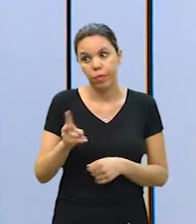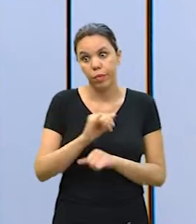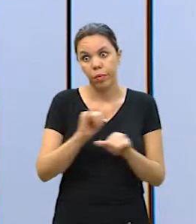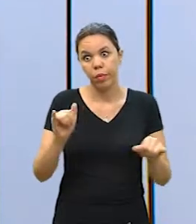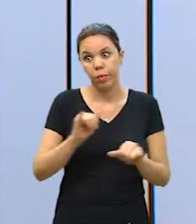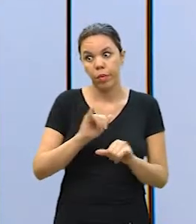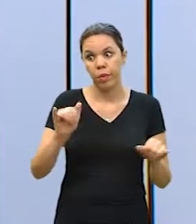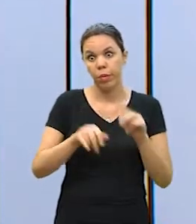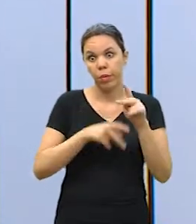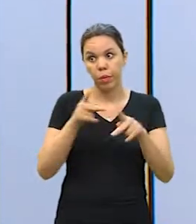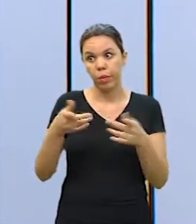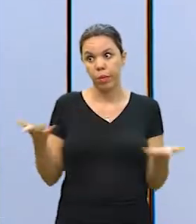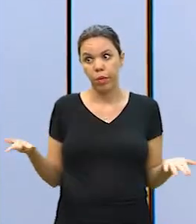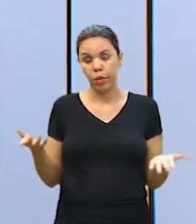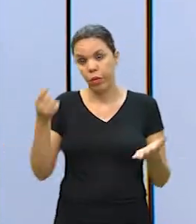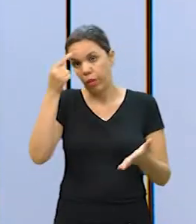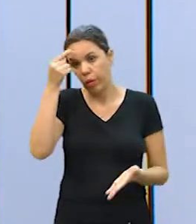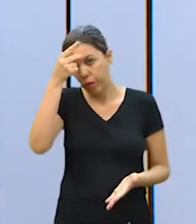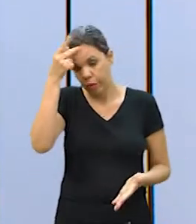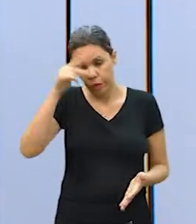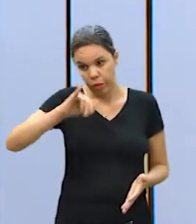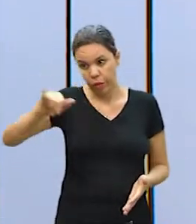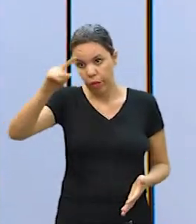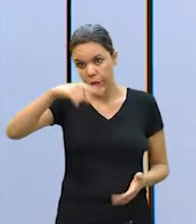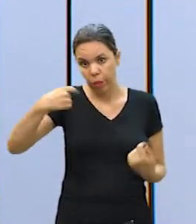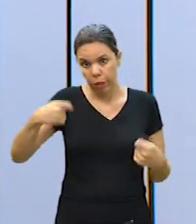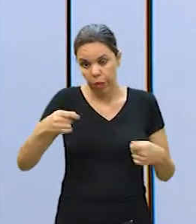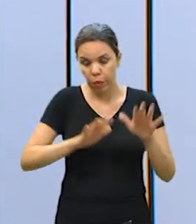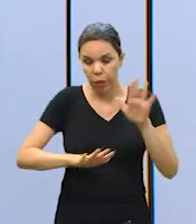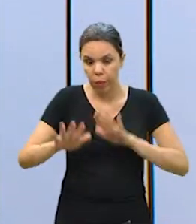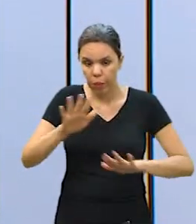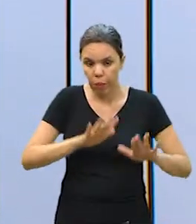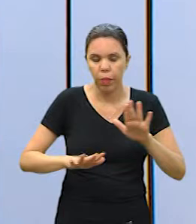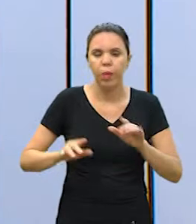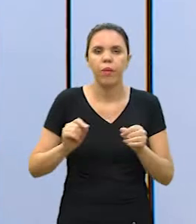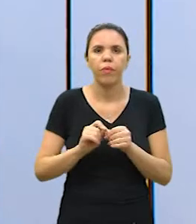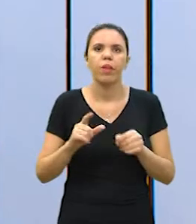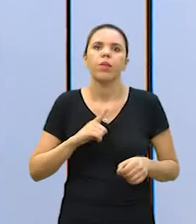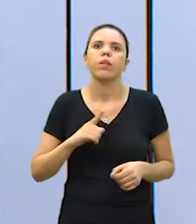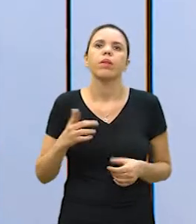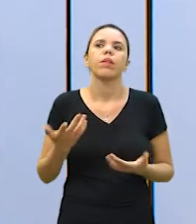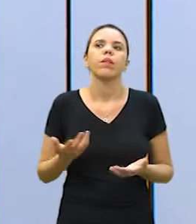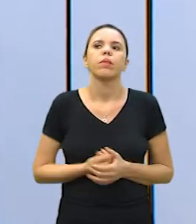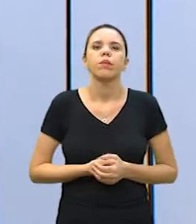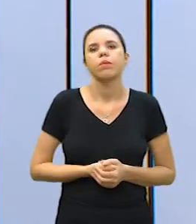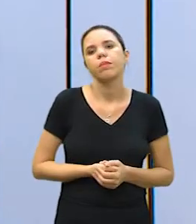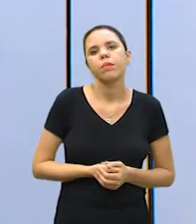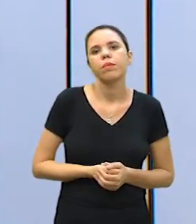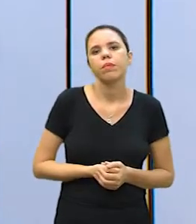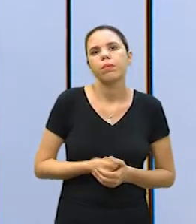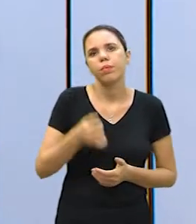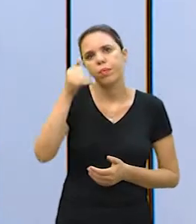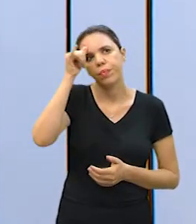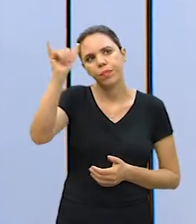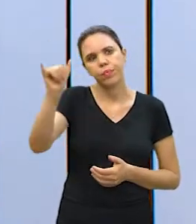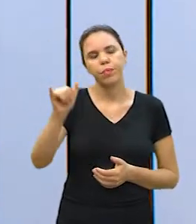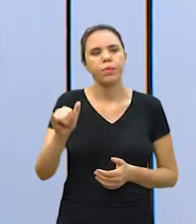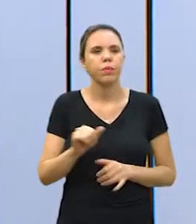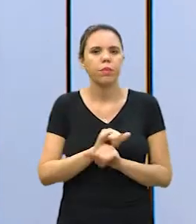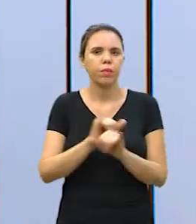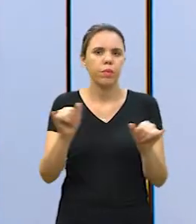sempre martelando no inconsciente da pessoa as necessidades, as medidas que elas precisavam tomar para